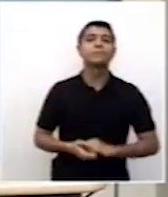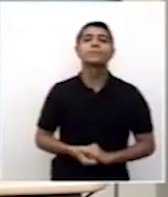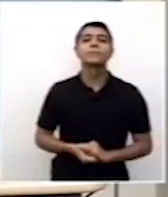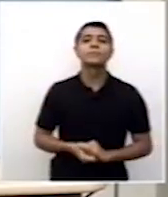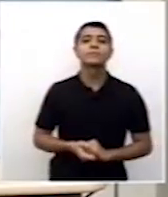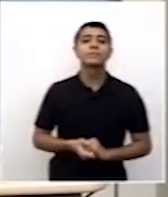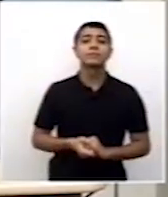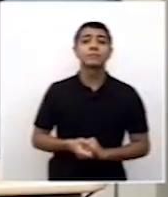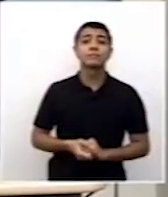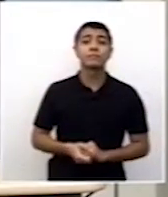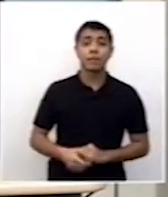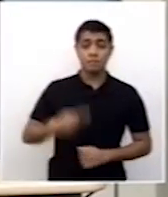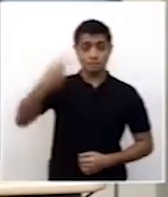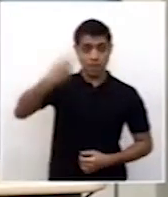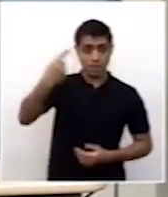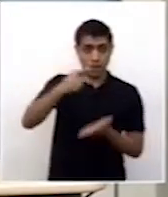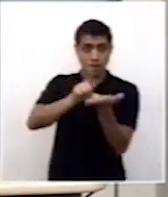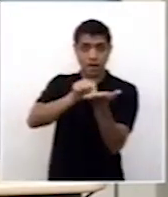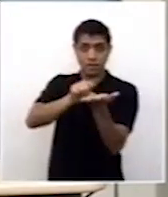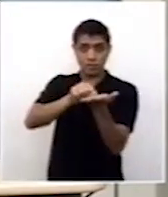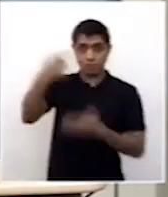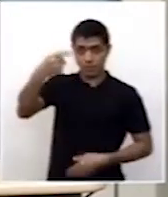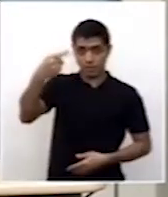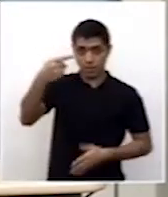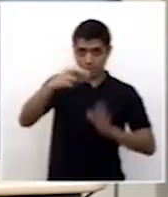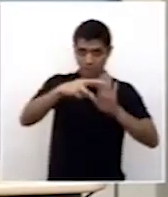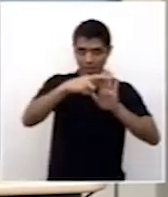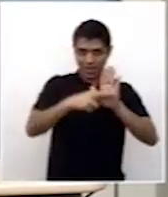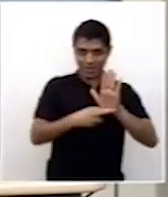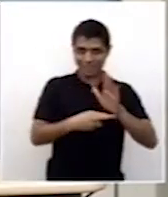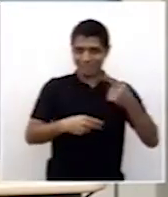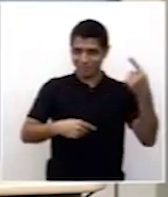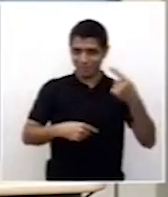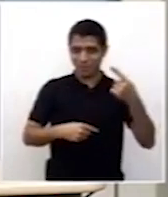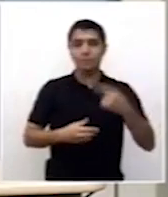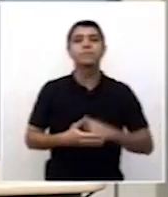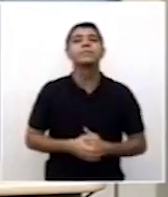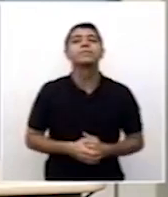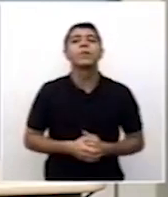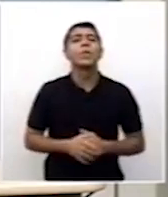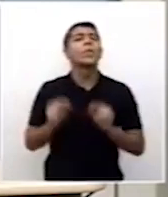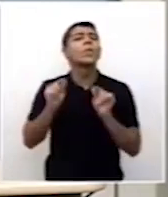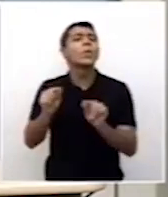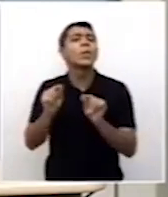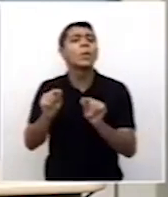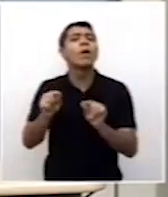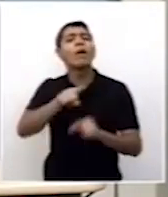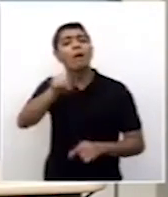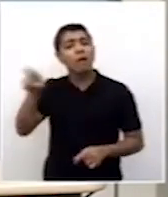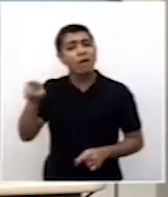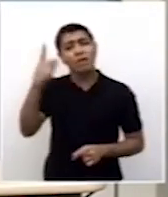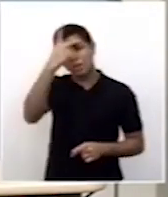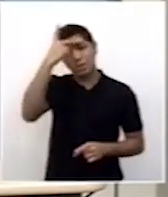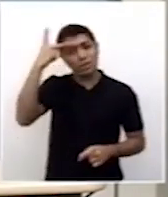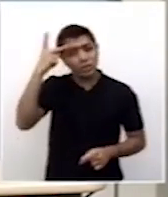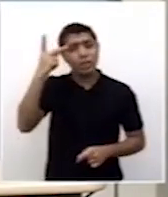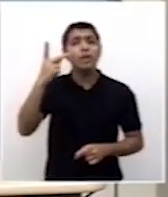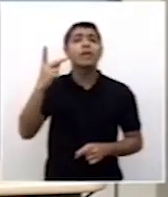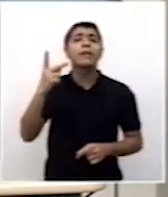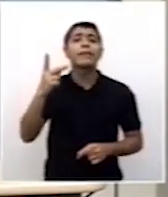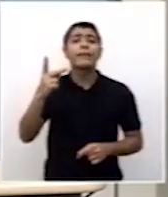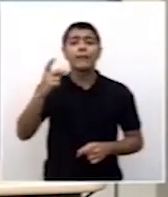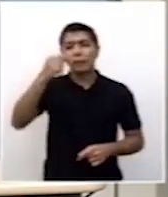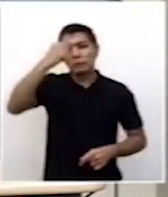1º. Dos encatarroados. Os encatarroados podem entrar nos bondes com a condição de